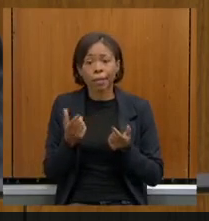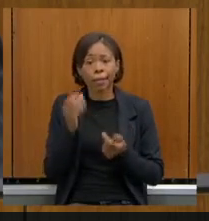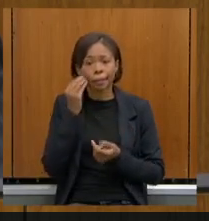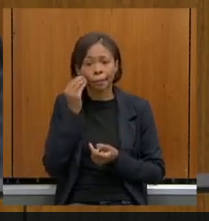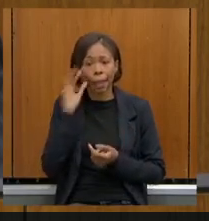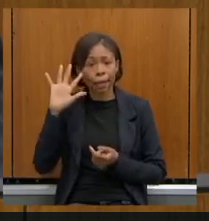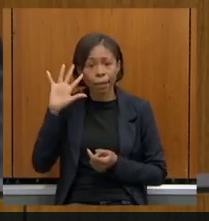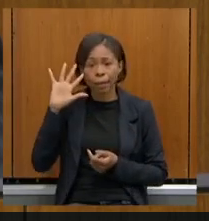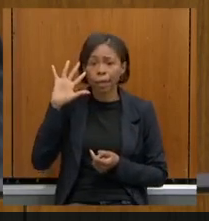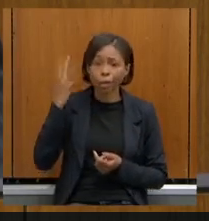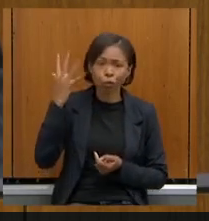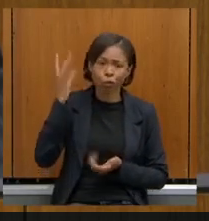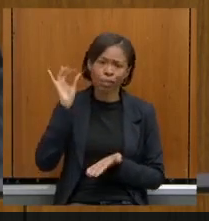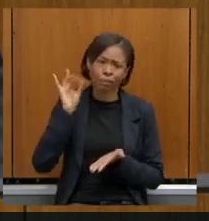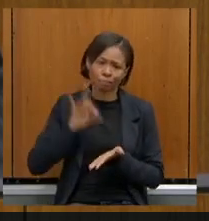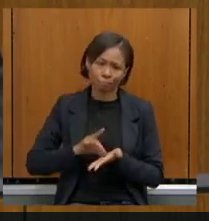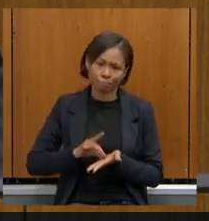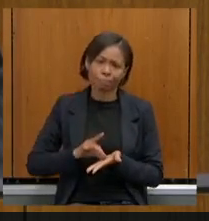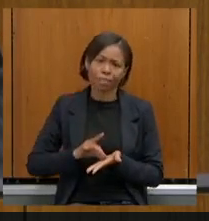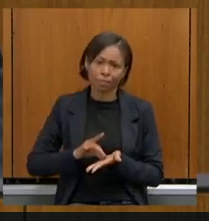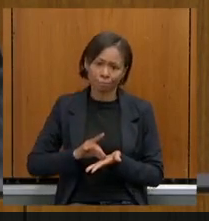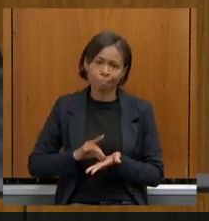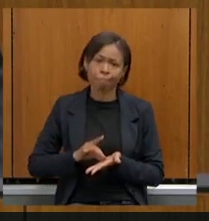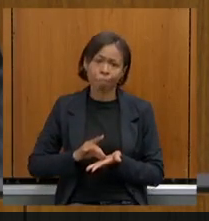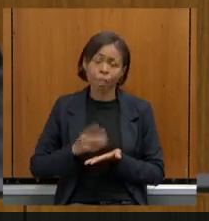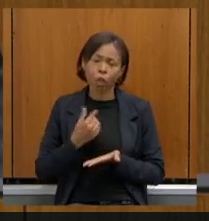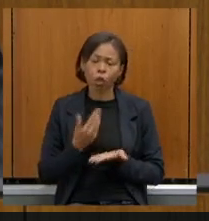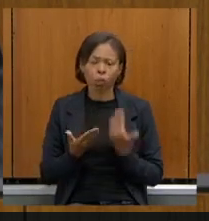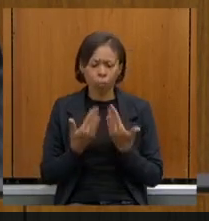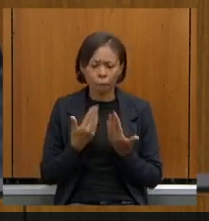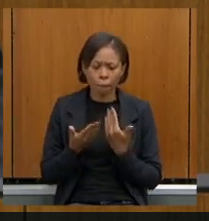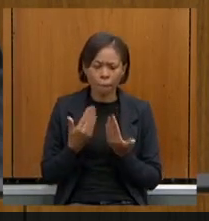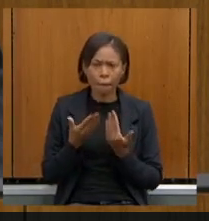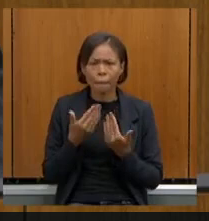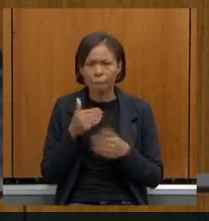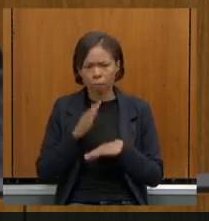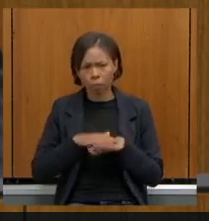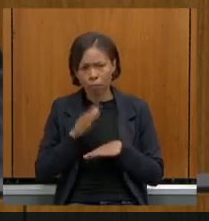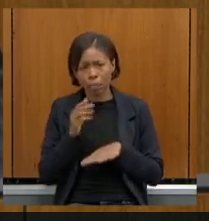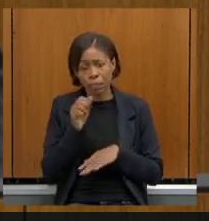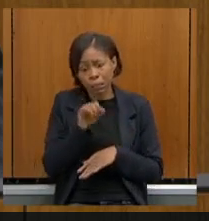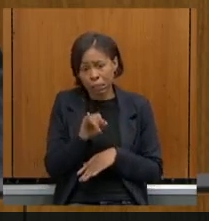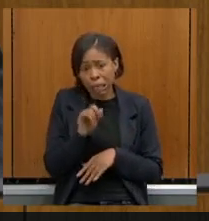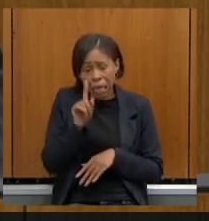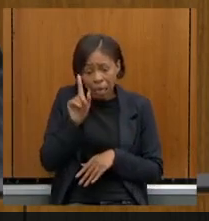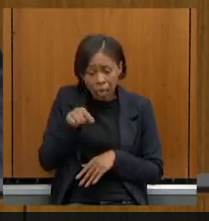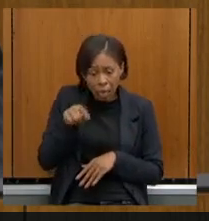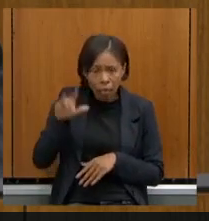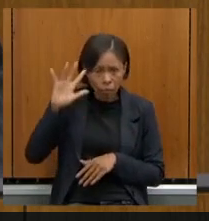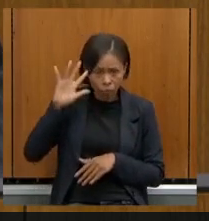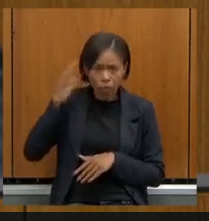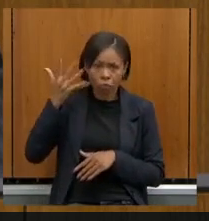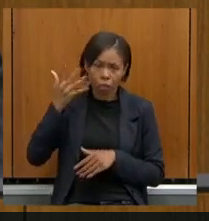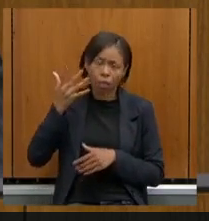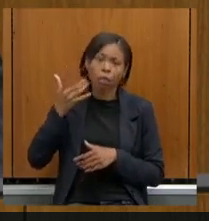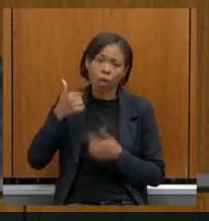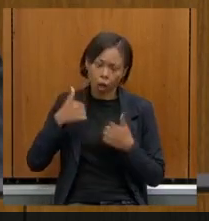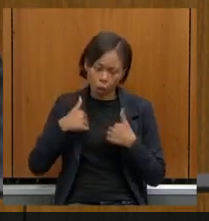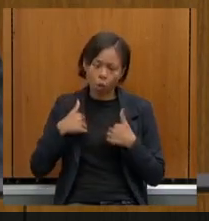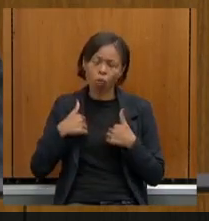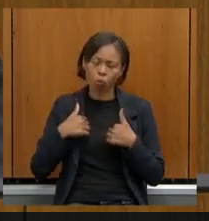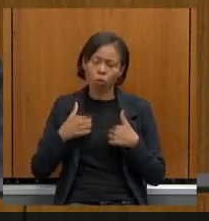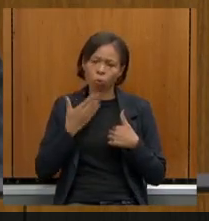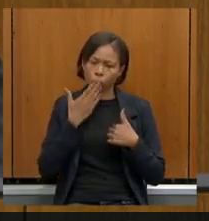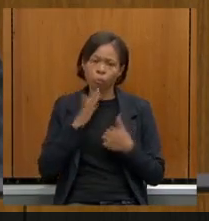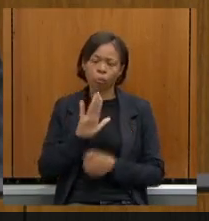vamos estreitar um pouco mais a conversa sobre isso e se de fato for a solução nós vamos eu coloco minha